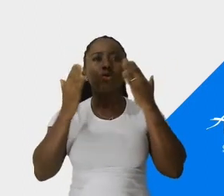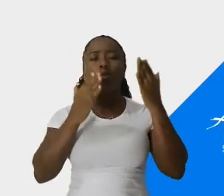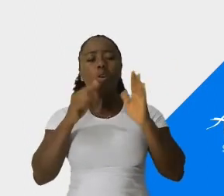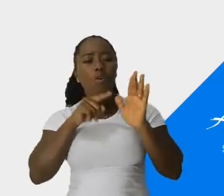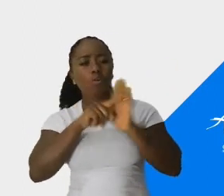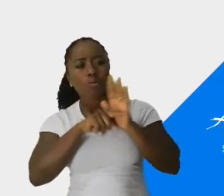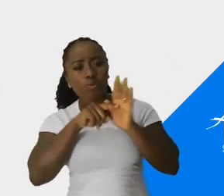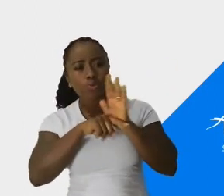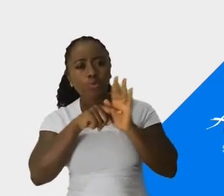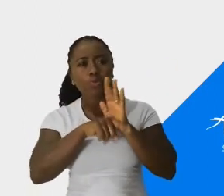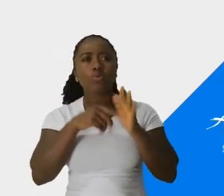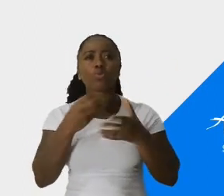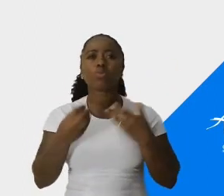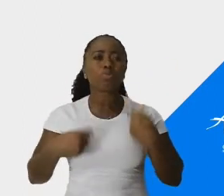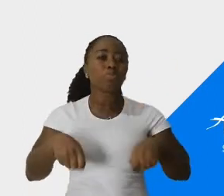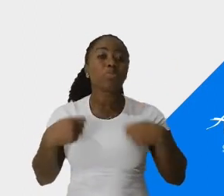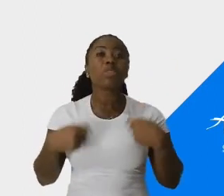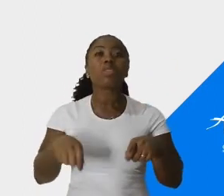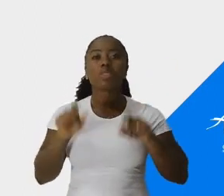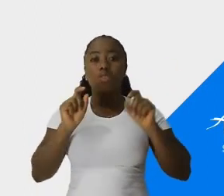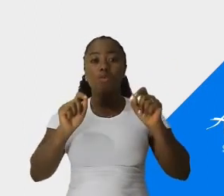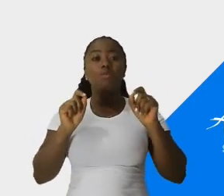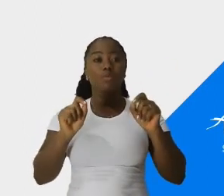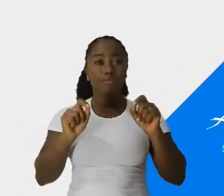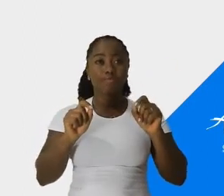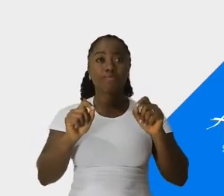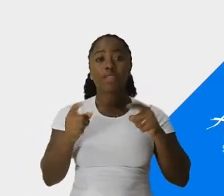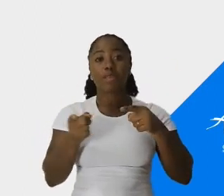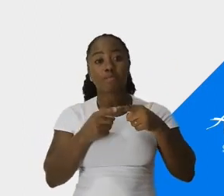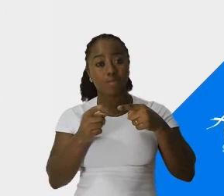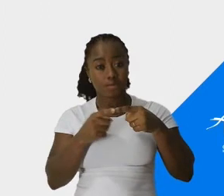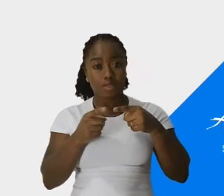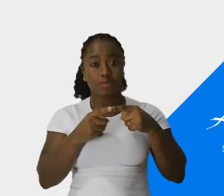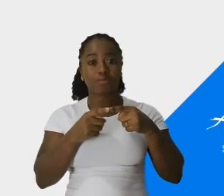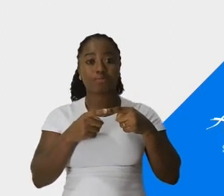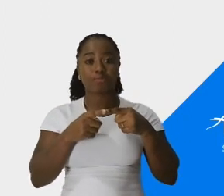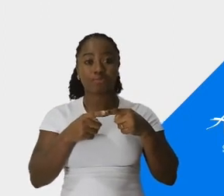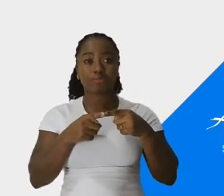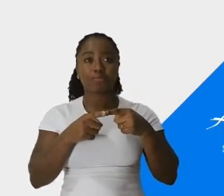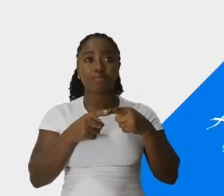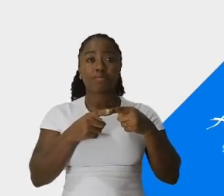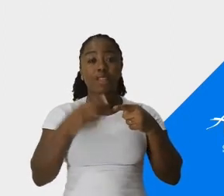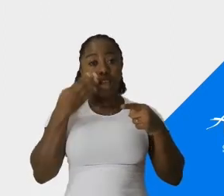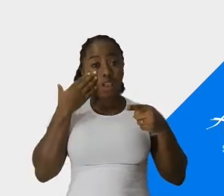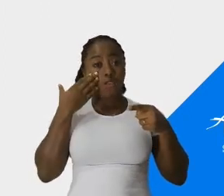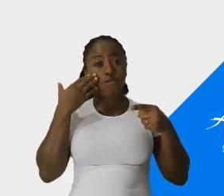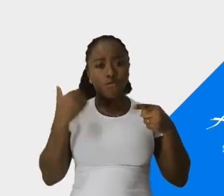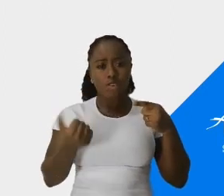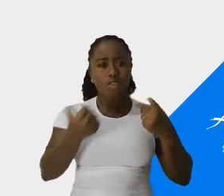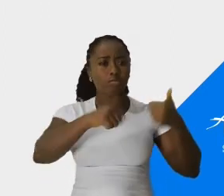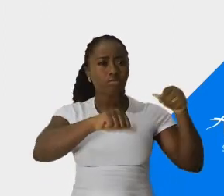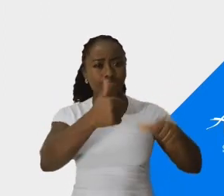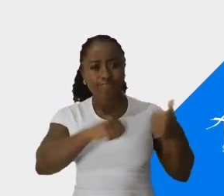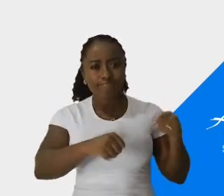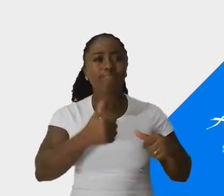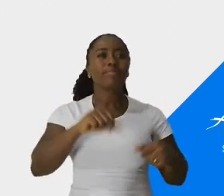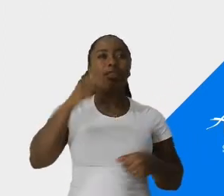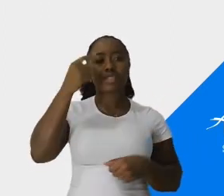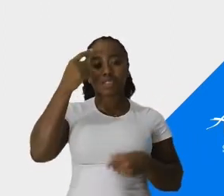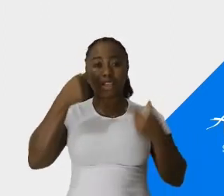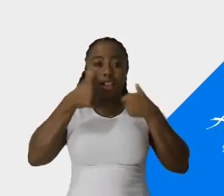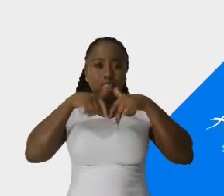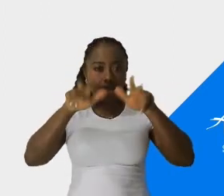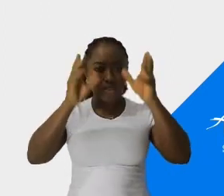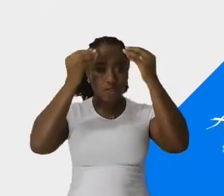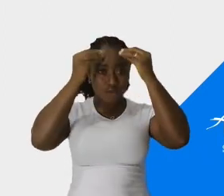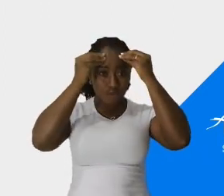ele, primeiro, que ele consiga avaliar lateralização da linguagem e da memória, que consiga